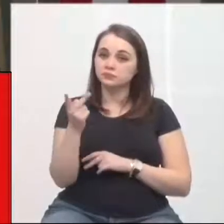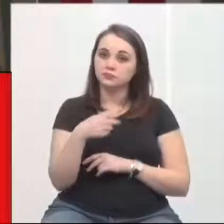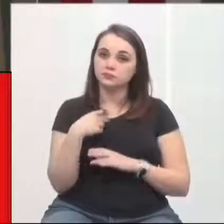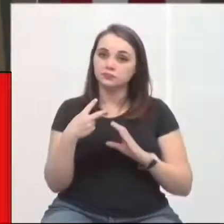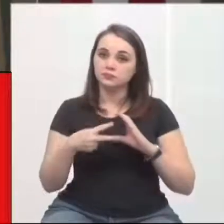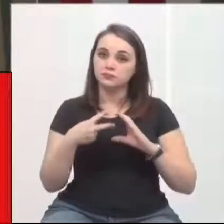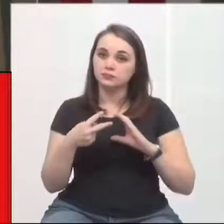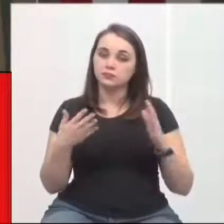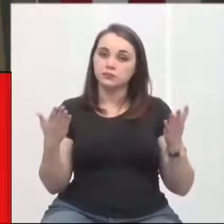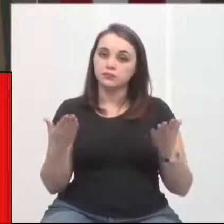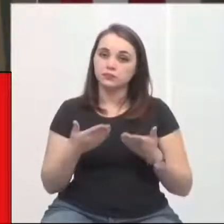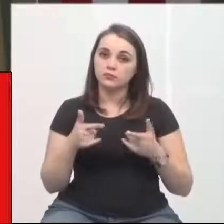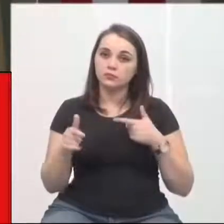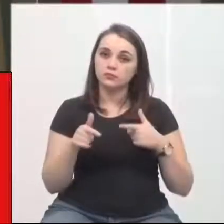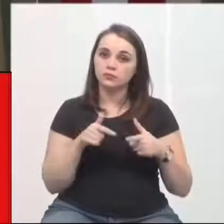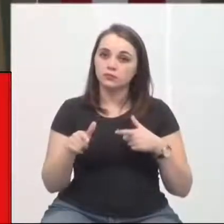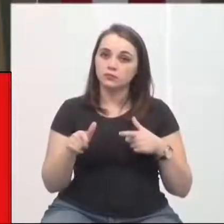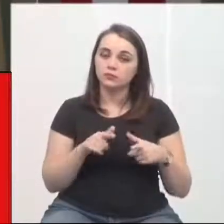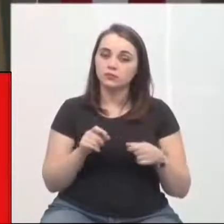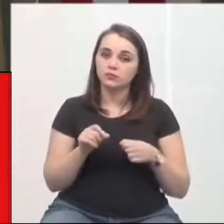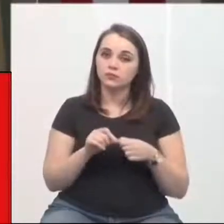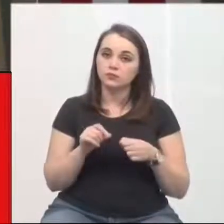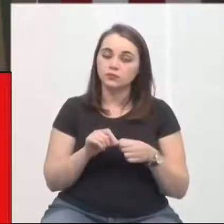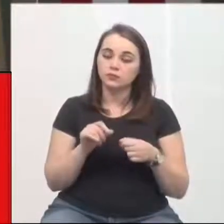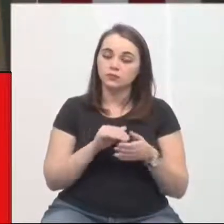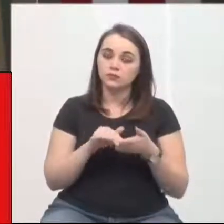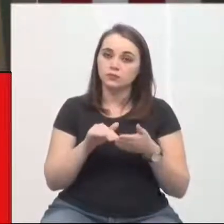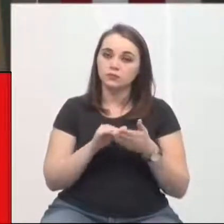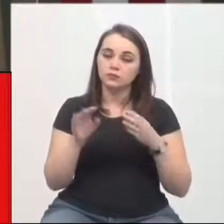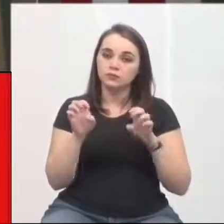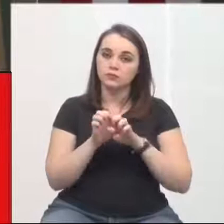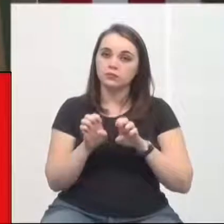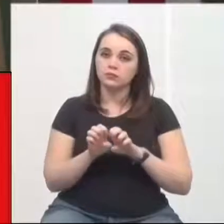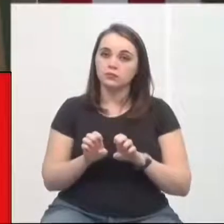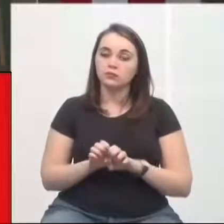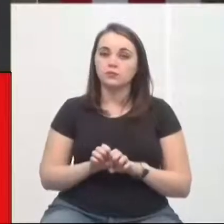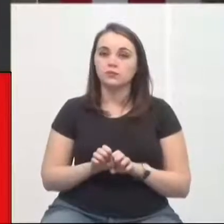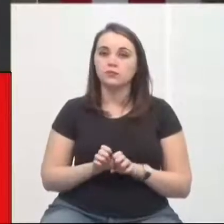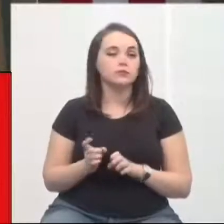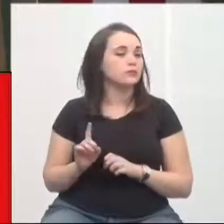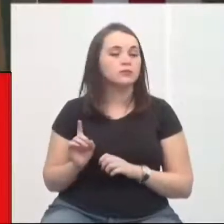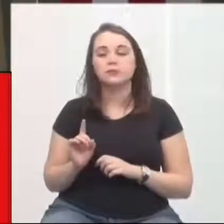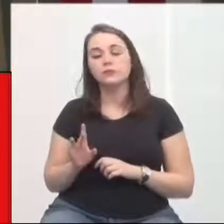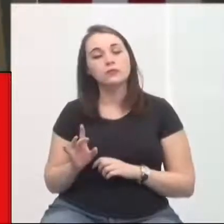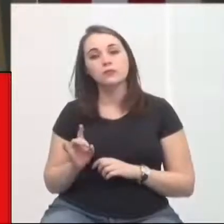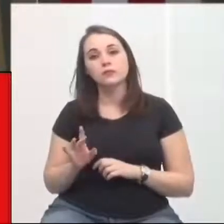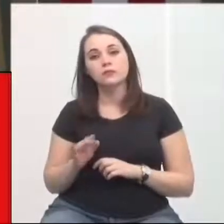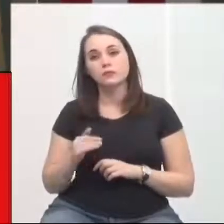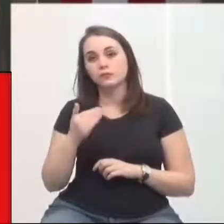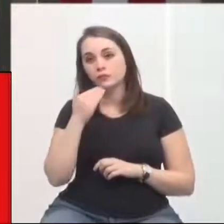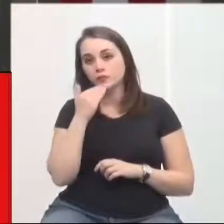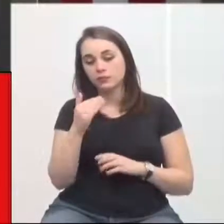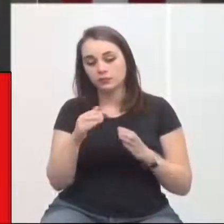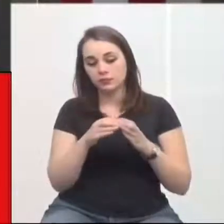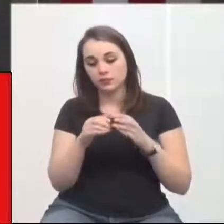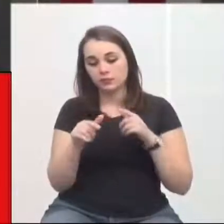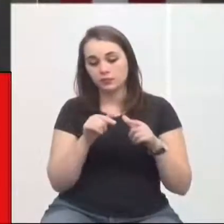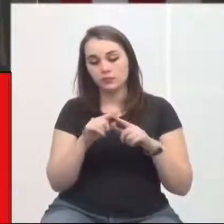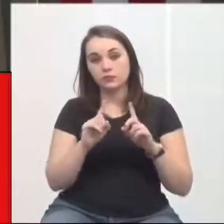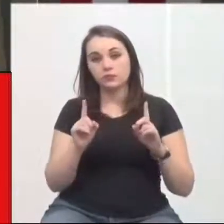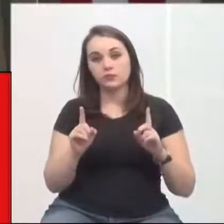e elogiar o trabalho feito, né, pela Secretaria de Infraestrutura, não só pelo apelo da Comissão de Obra,